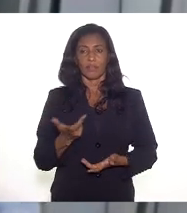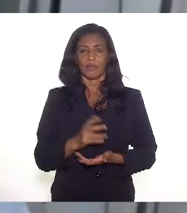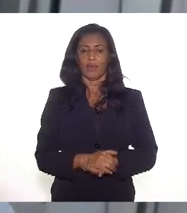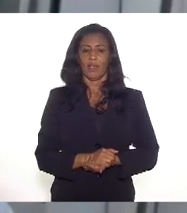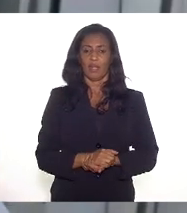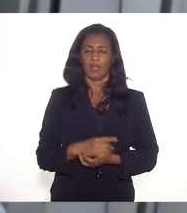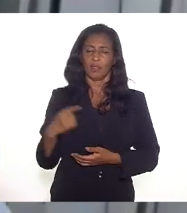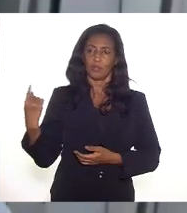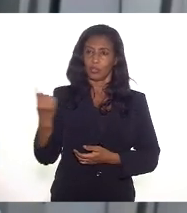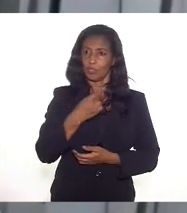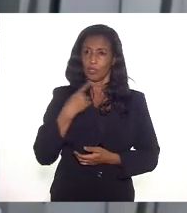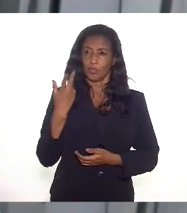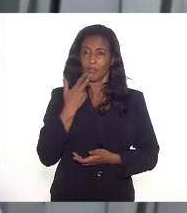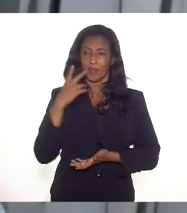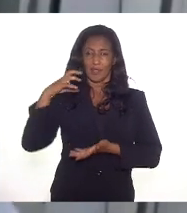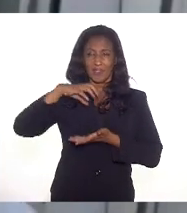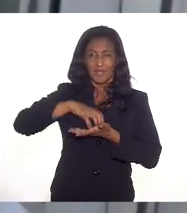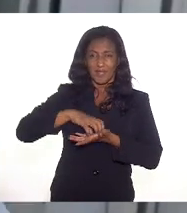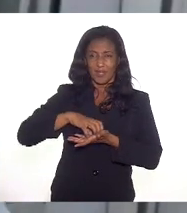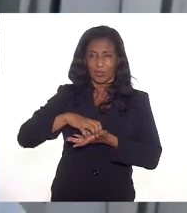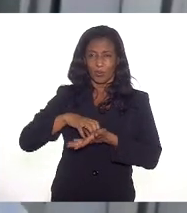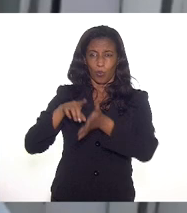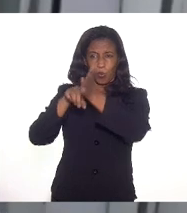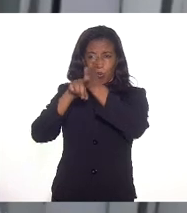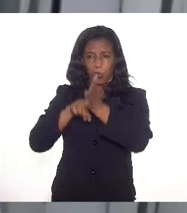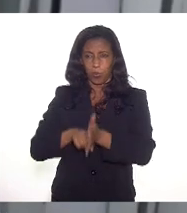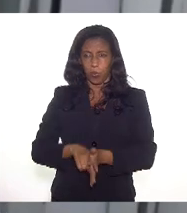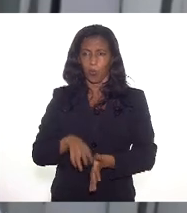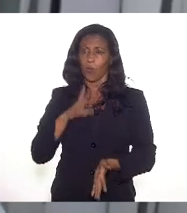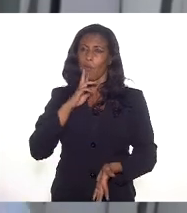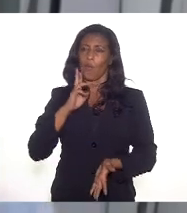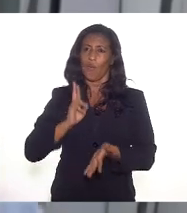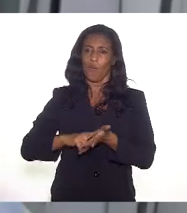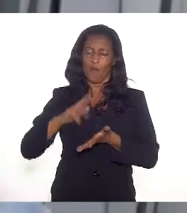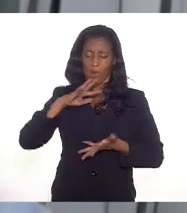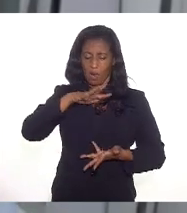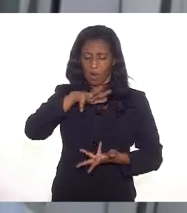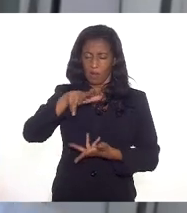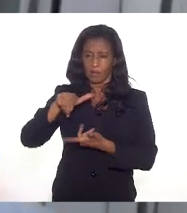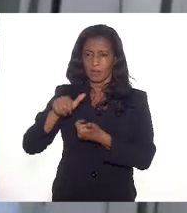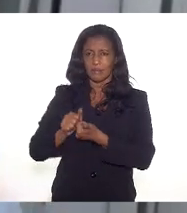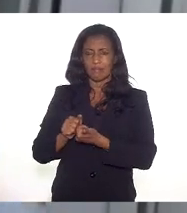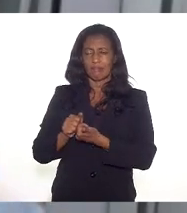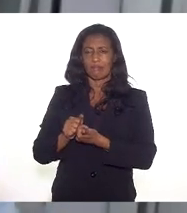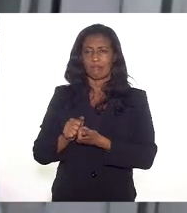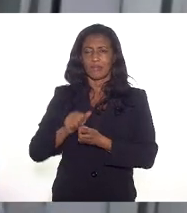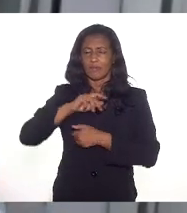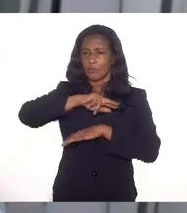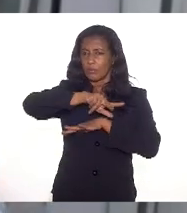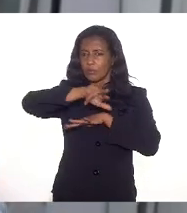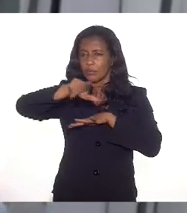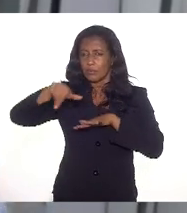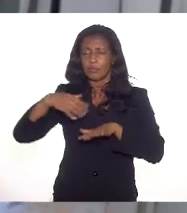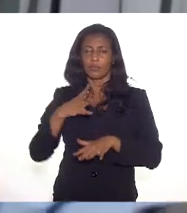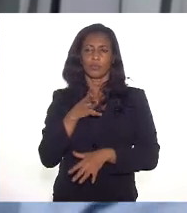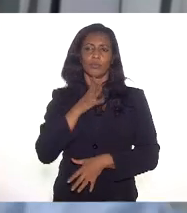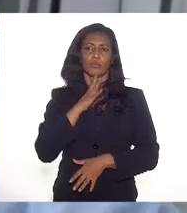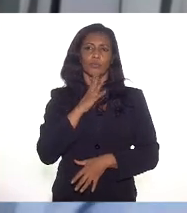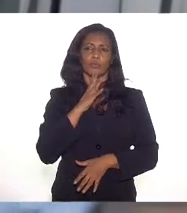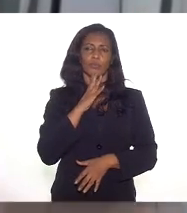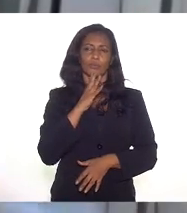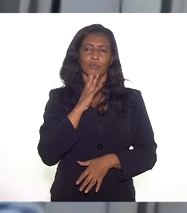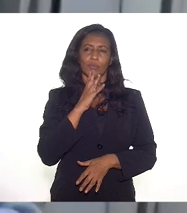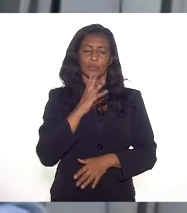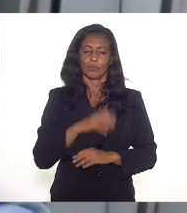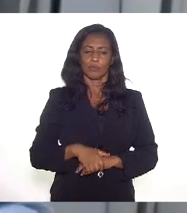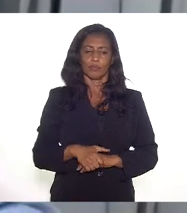estamos falando de um centro de pesquisa de reconhecimento internacional em várias áreas do conhecimento, na